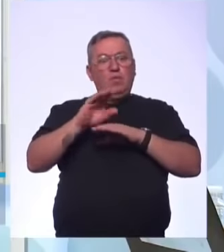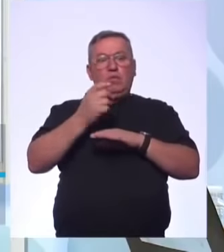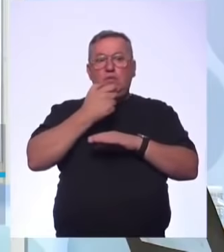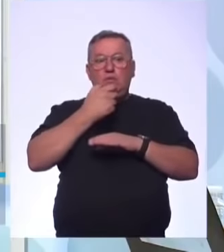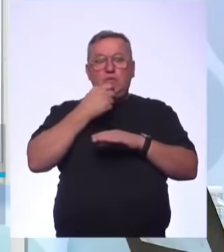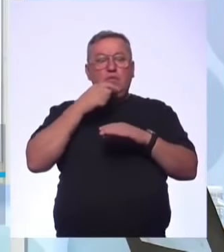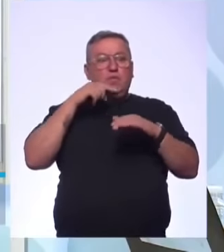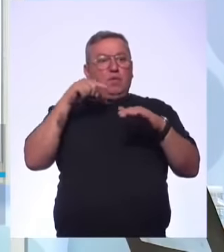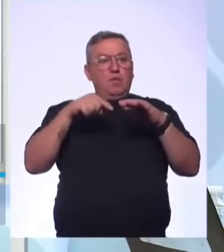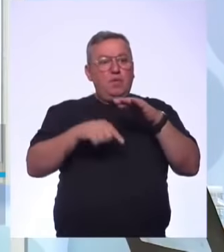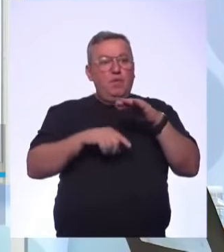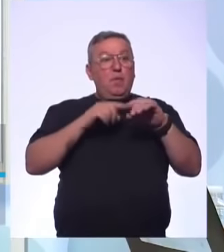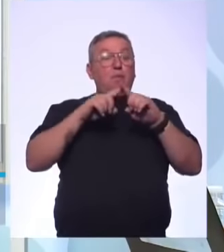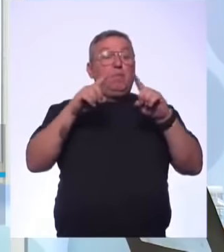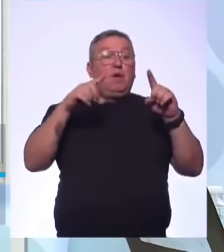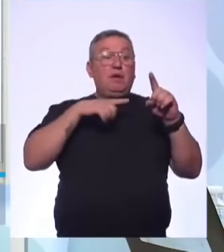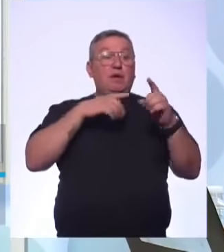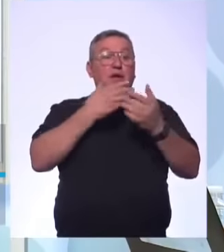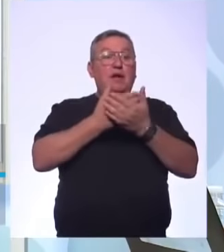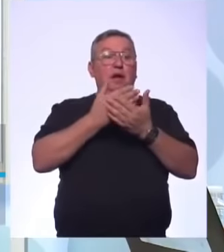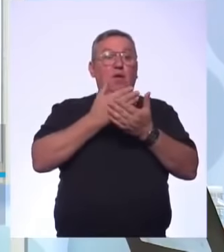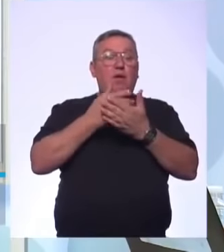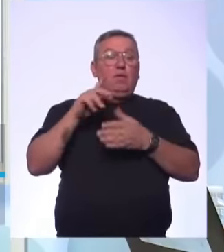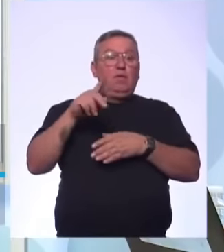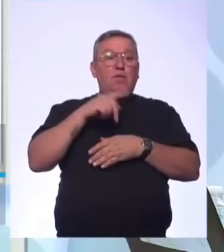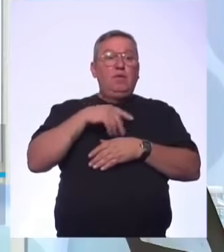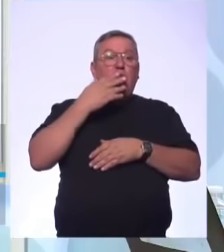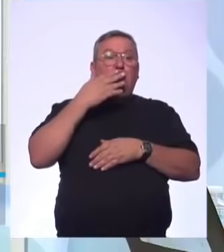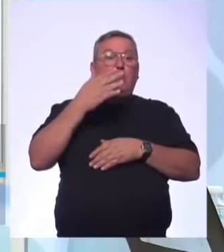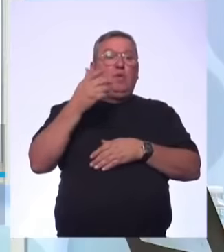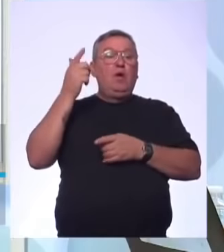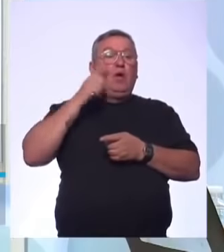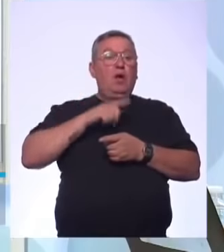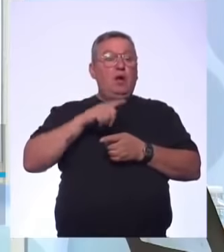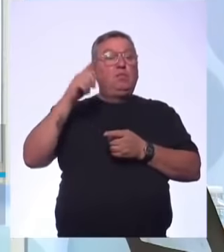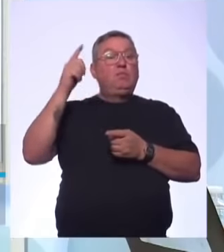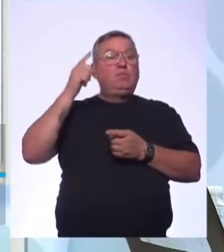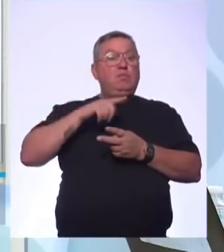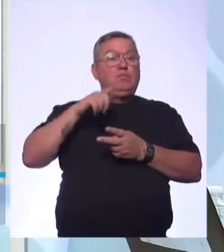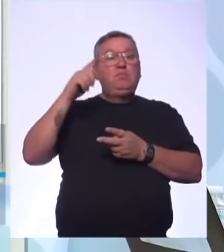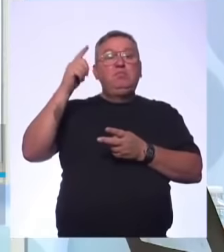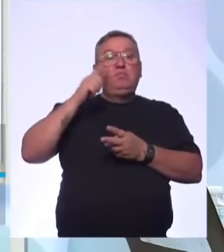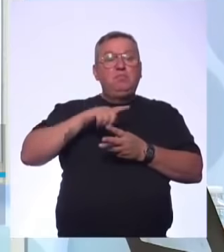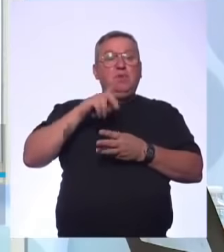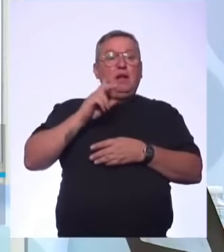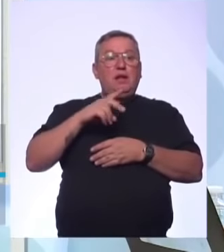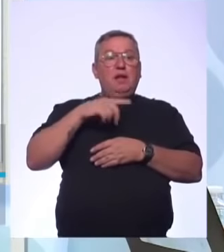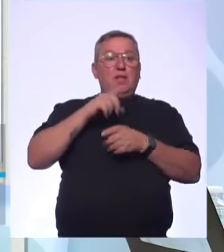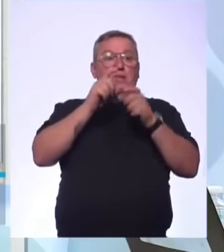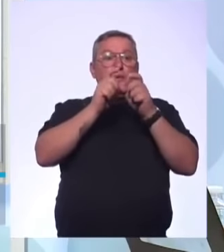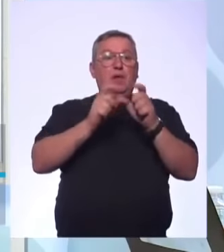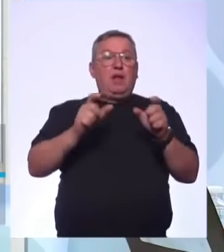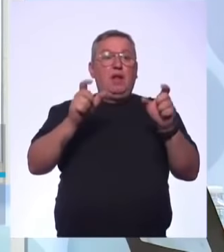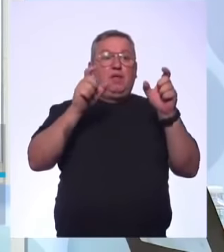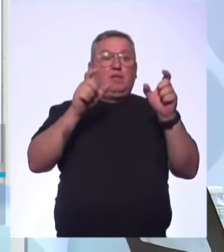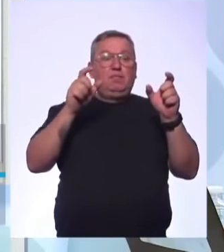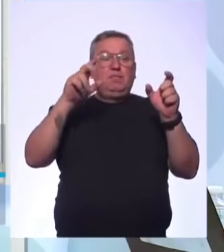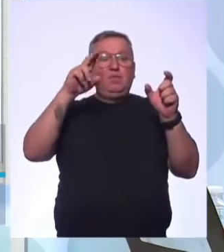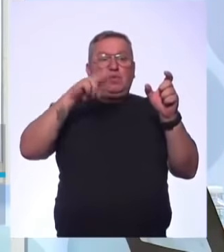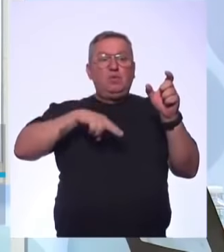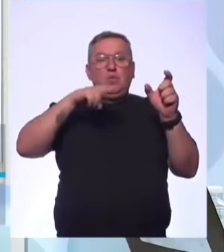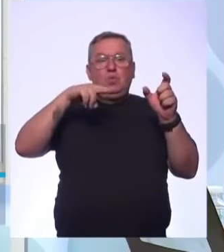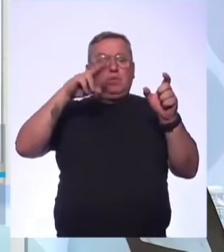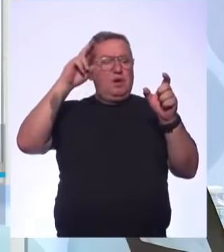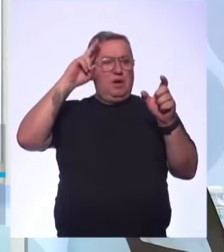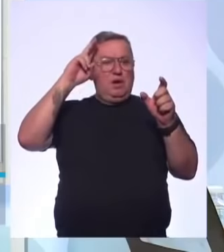se aprofundar. Mas você está lá na aula, o professor está pedindo para você repetir aquela palavra. Tem sempre uma palavra que a gente nunca lembra o